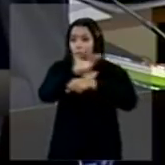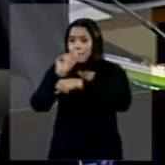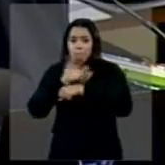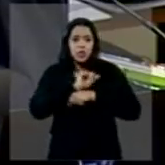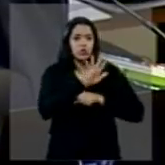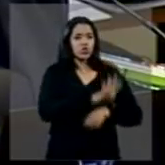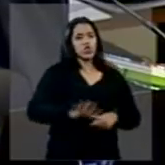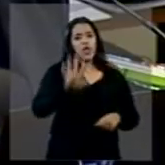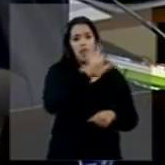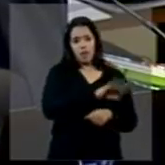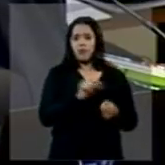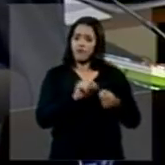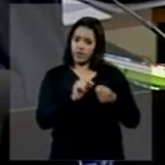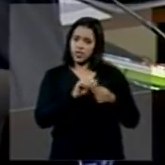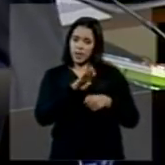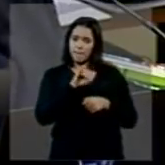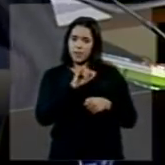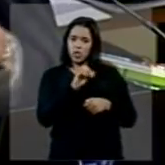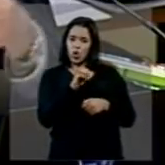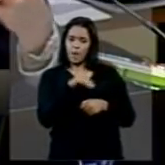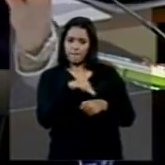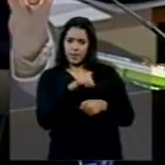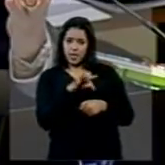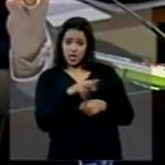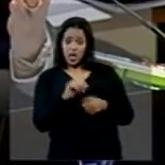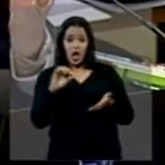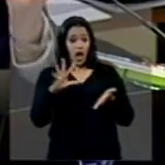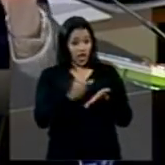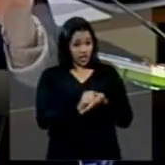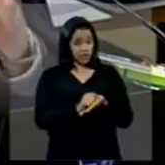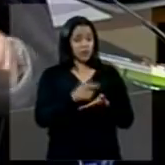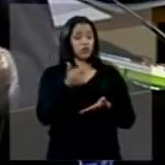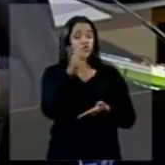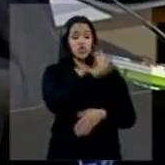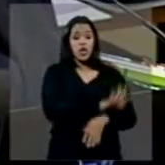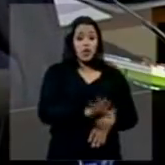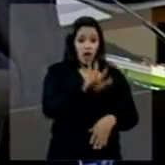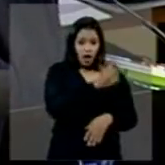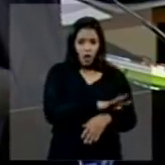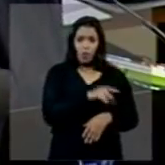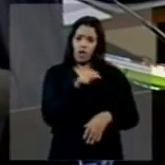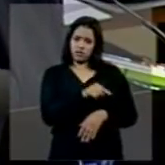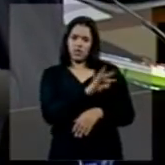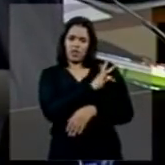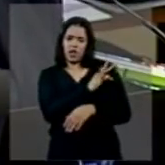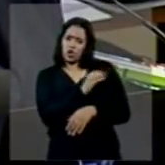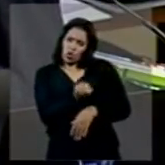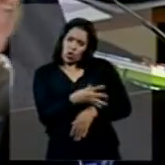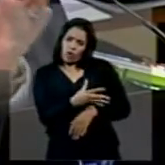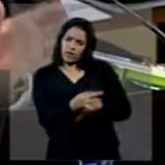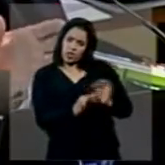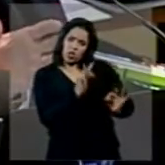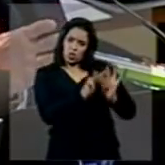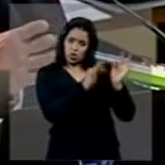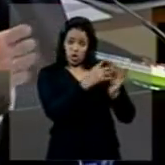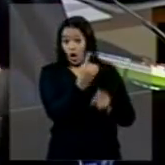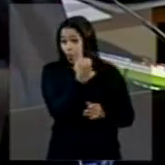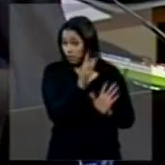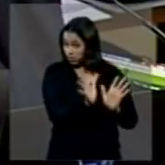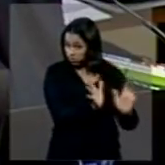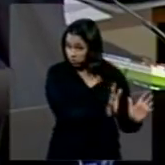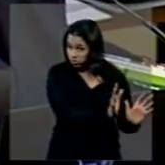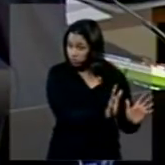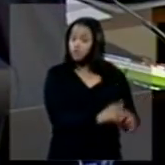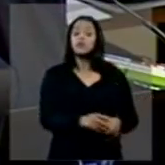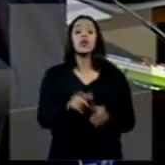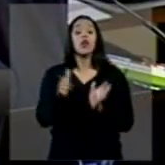para a biometria, para fazer um recadastramento geral por essa técnica mais moderna, essa é uma situação.